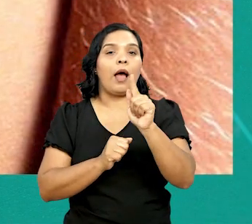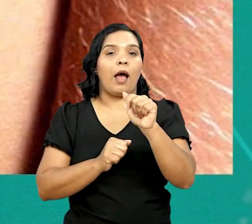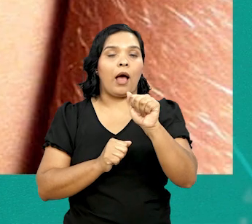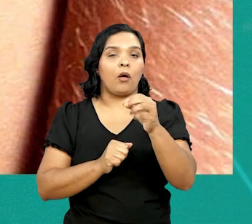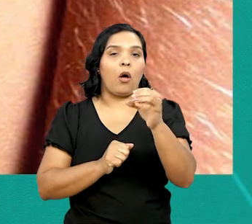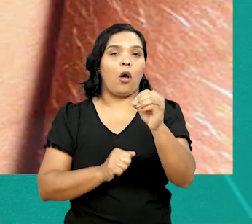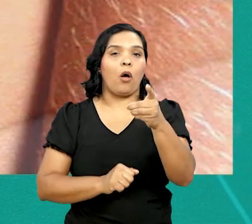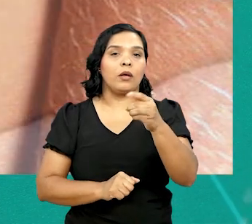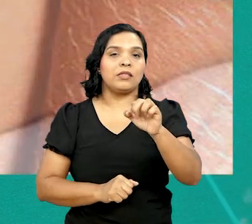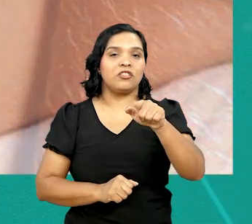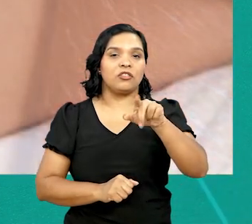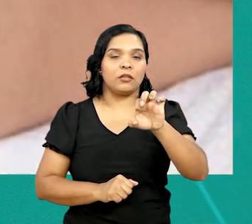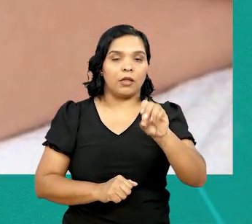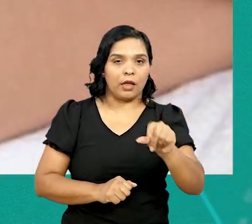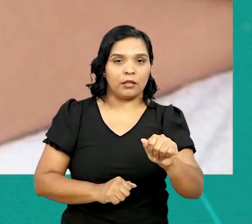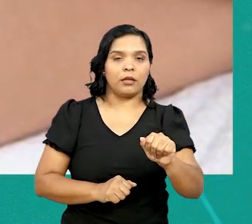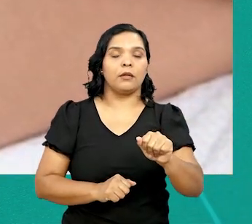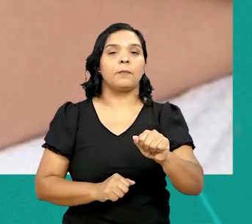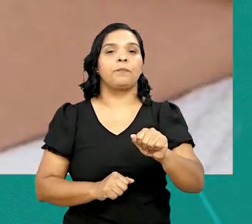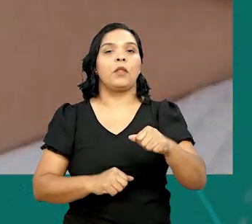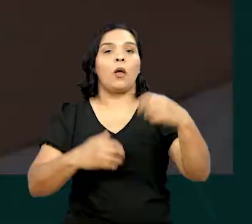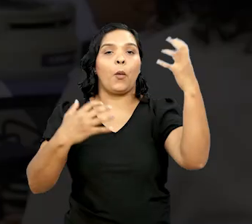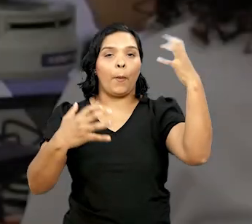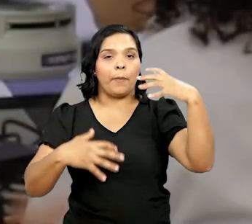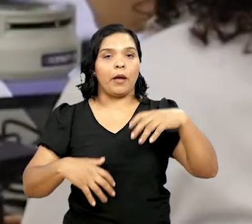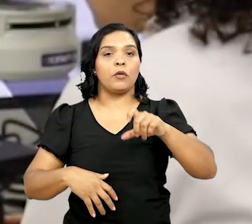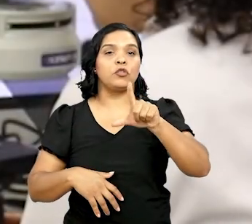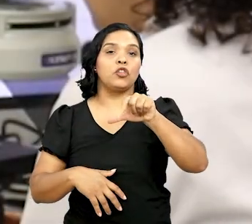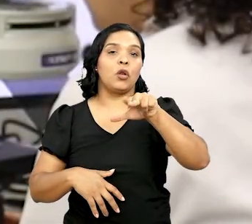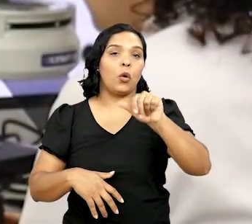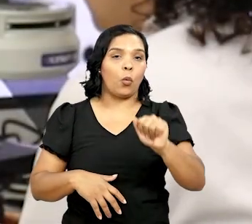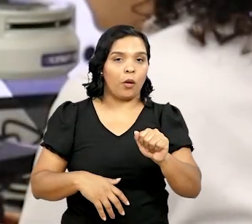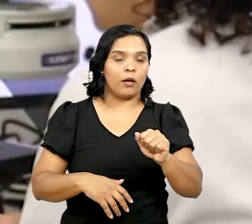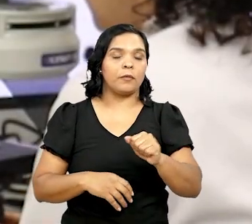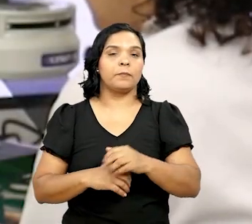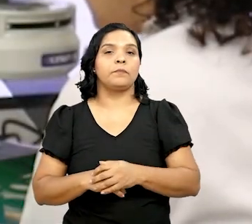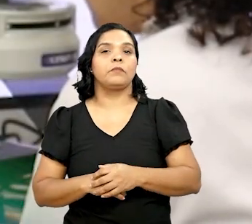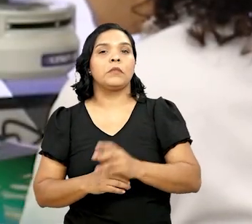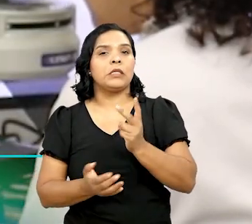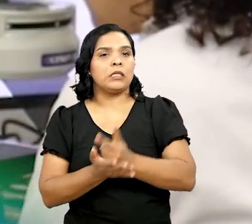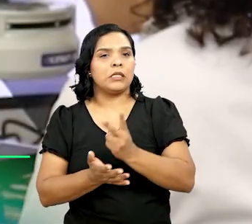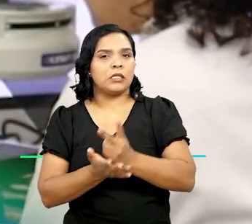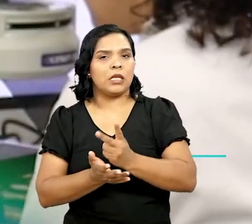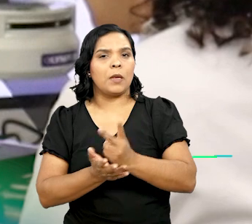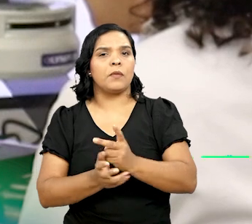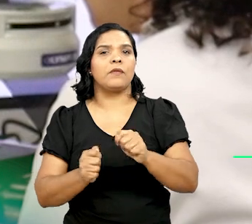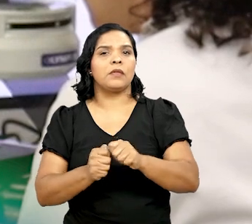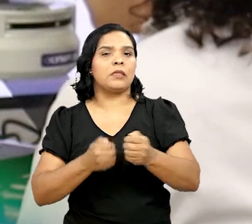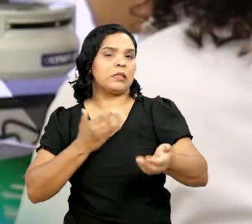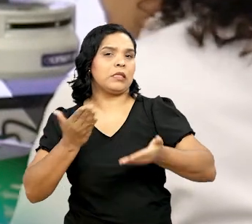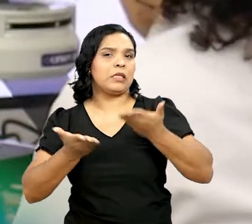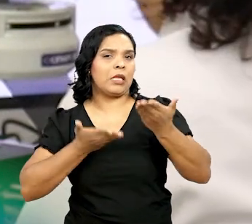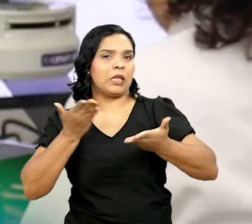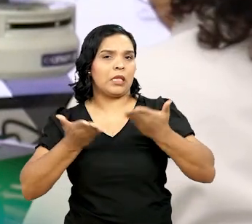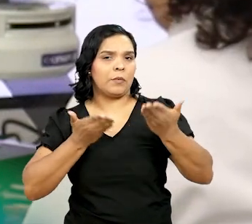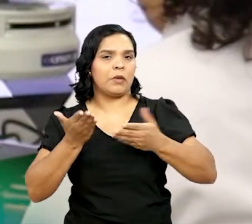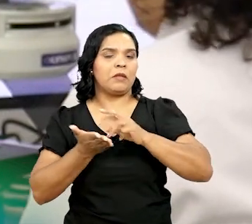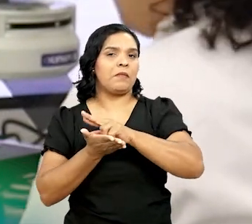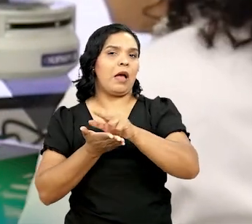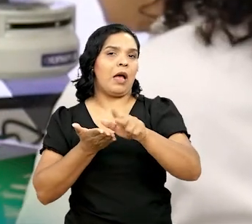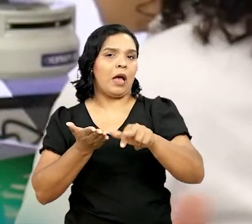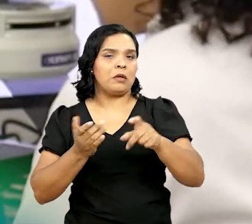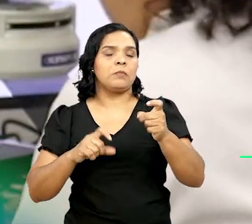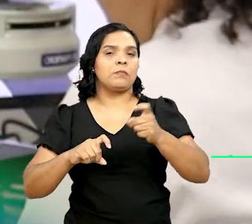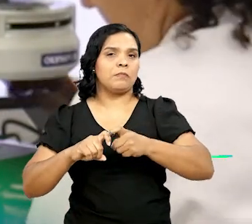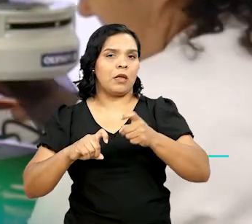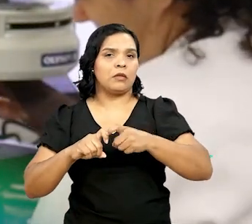clarear os pelos do corpo, o chamado banho de lua. O risco de realizar semanalmente esse tratamento estético já vinha sendo observado por